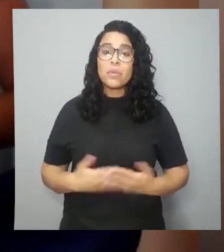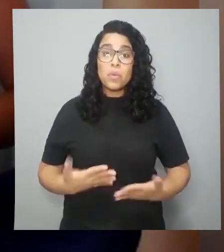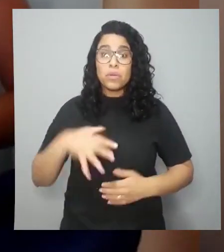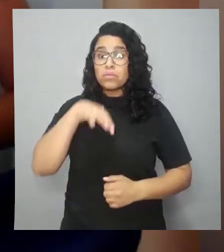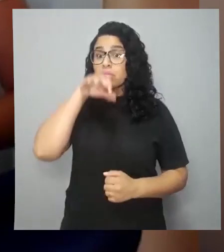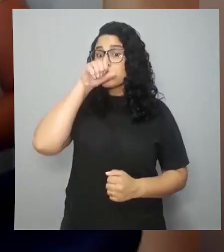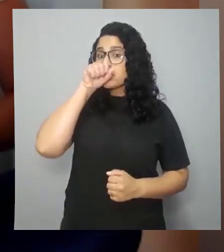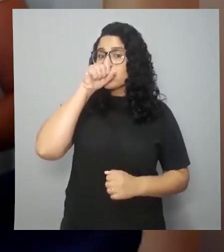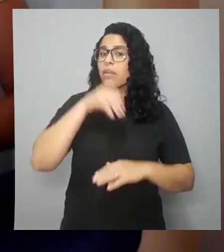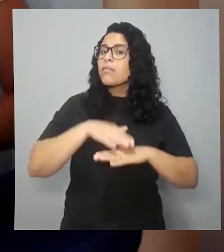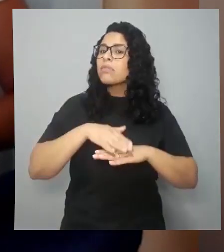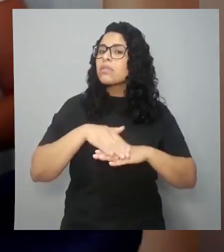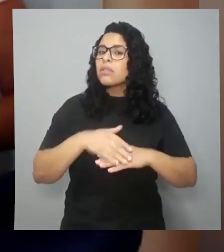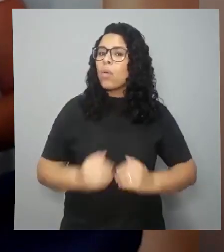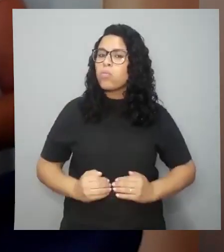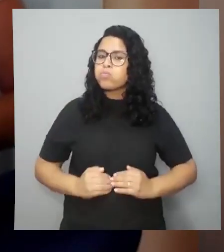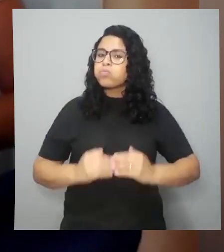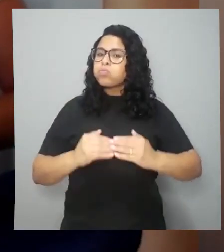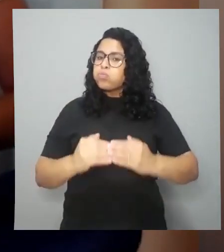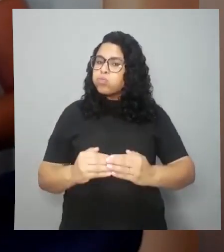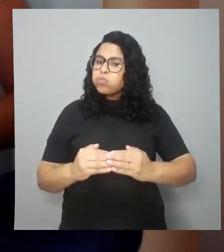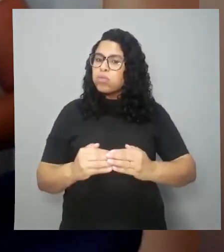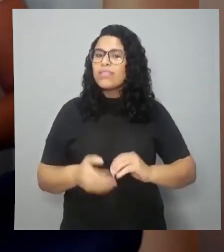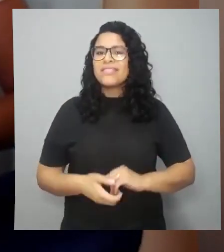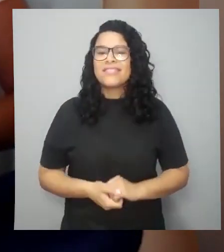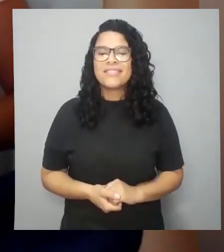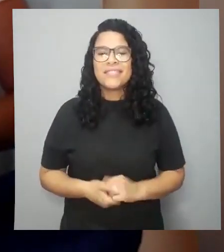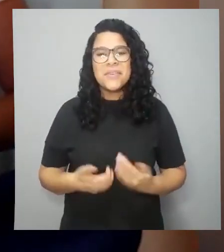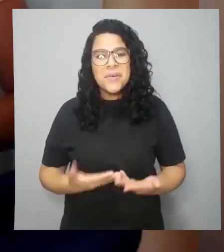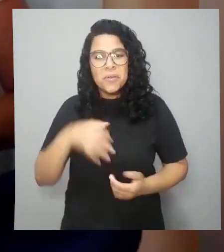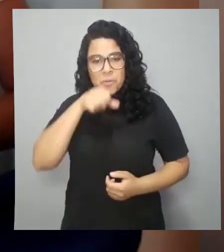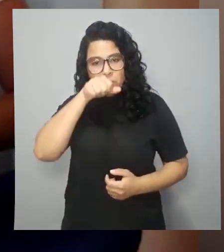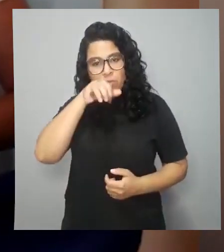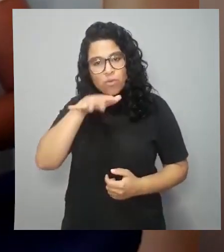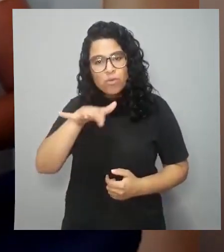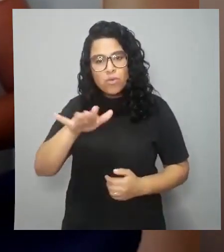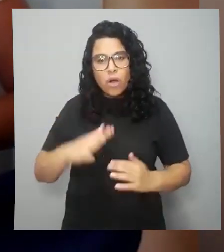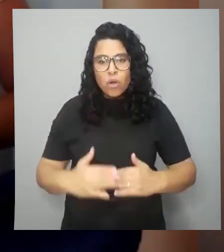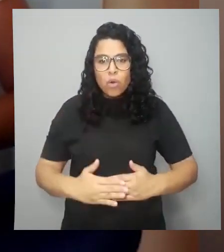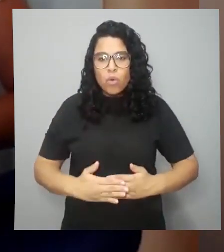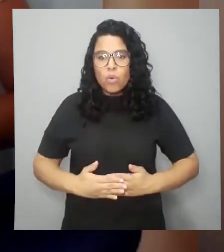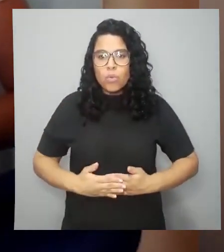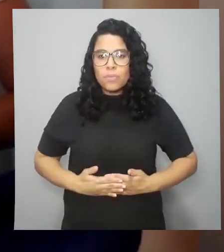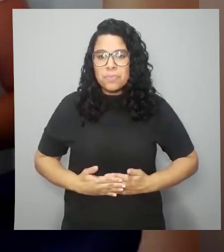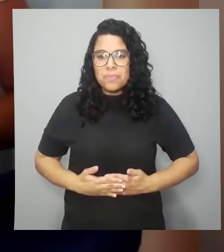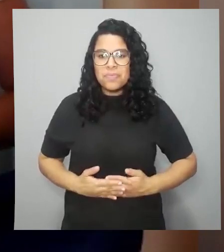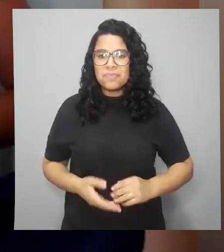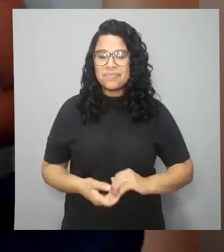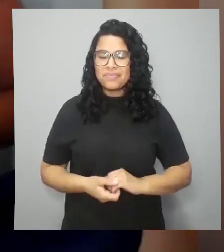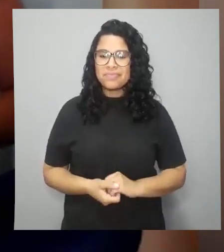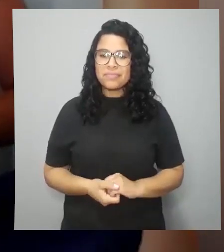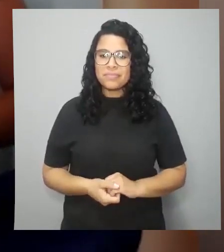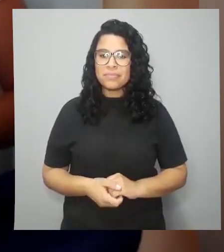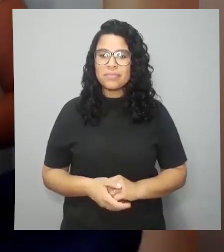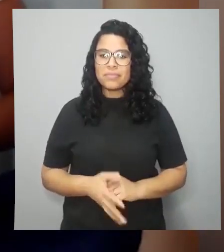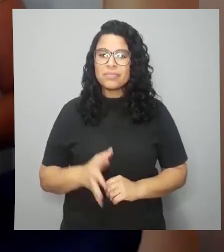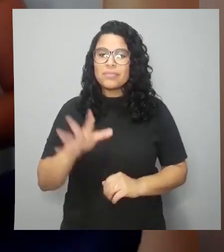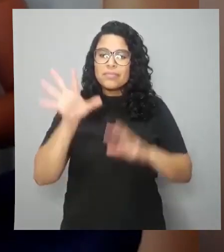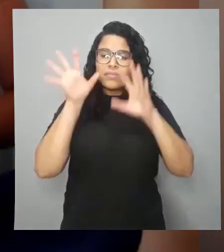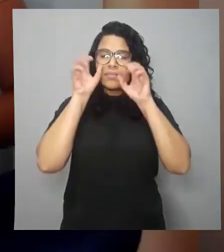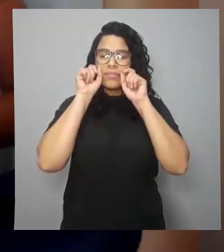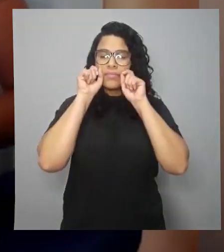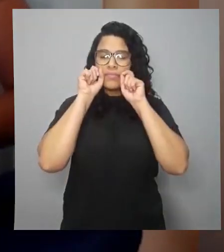ar, você vai fazer um barrigão. E quando soltar o ar, você vai murchar sua barriga. Feche os